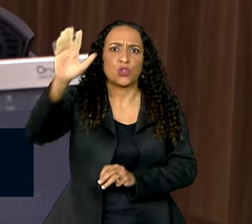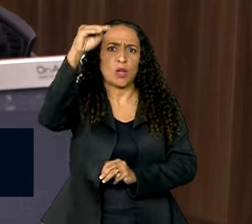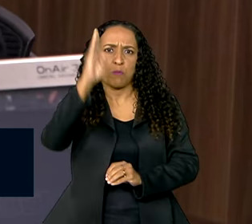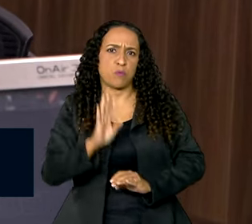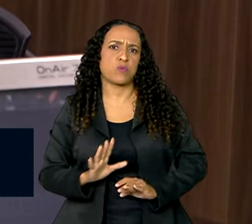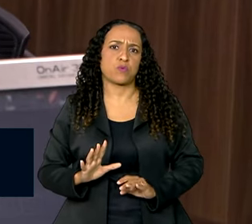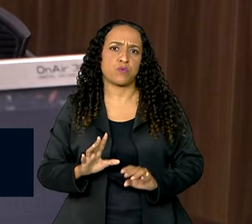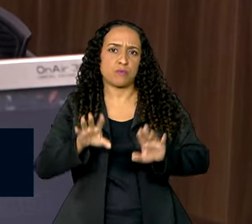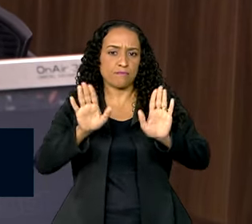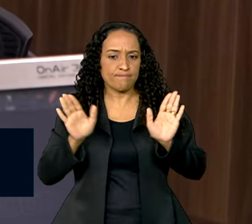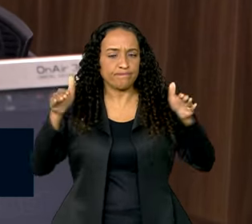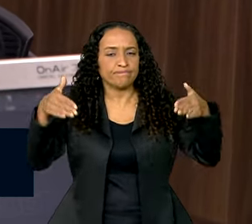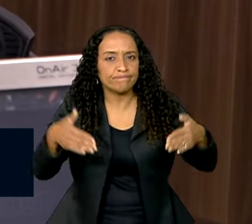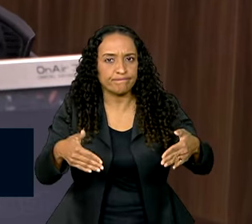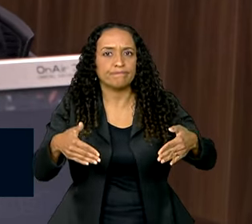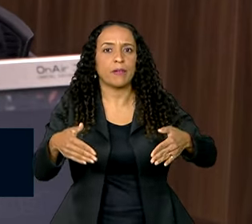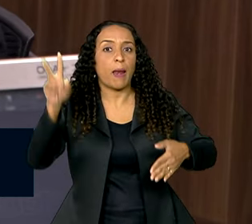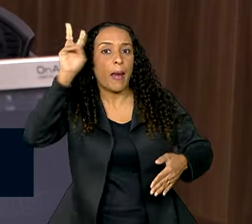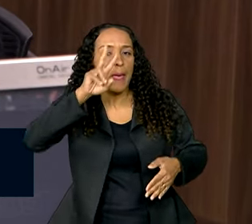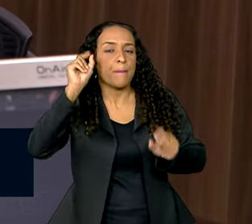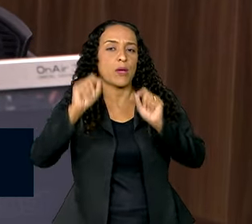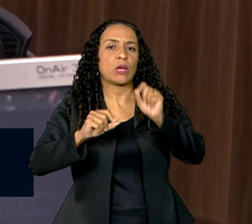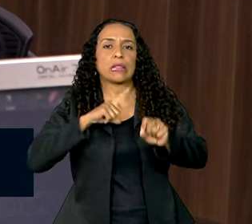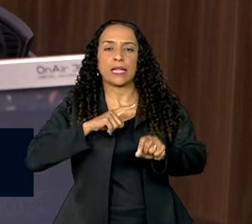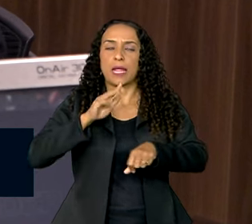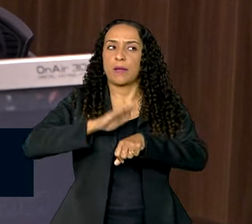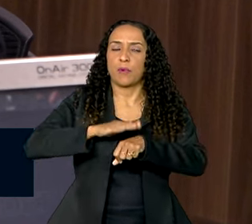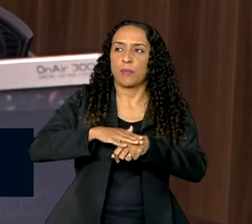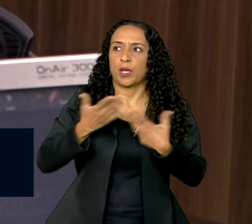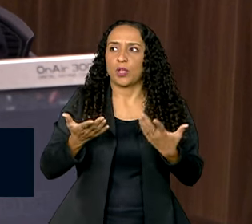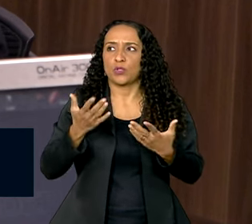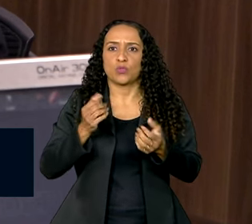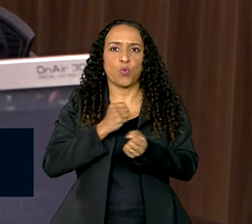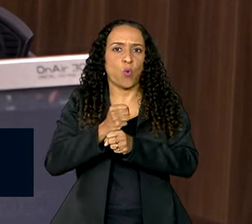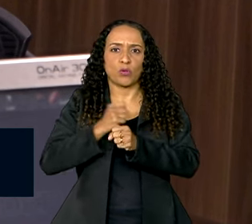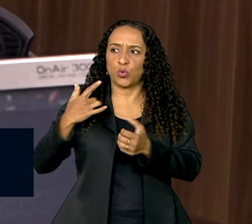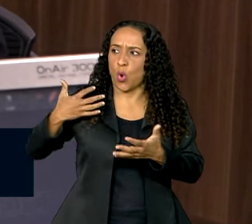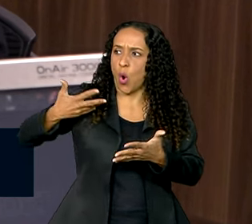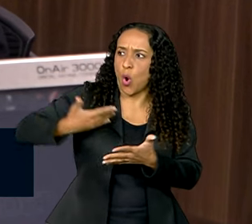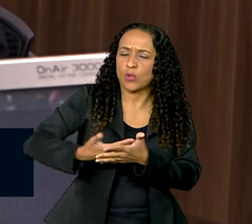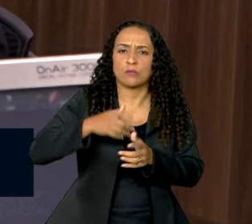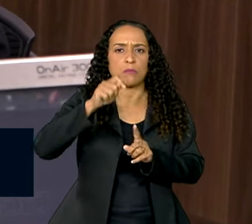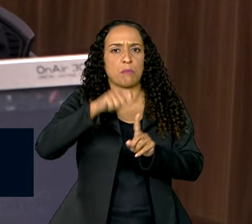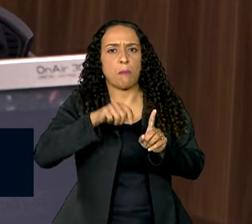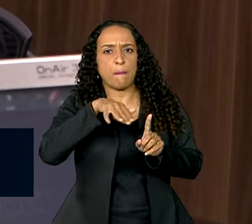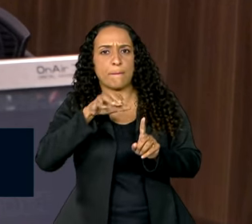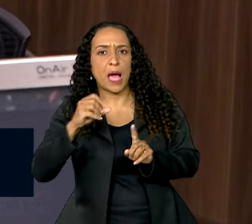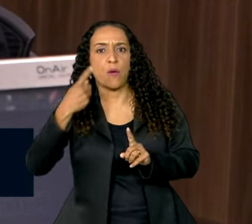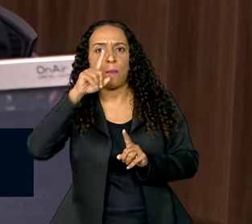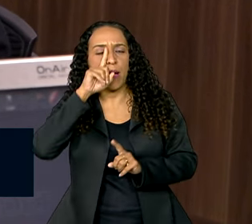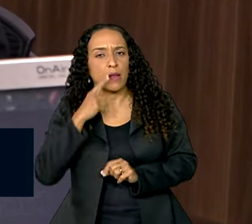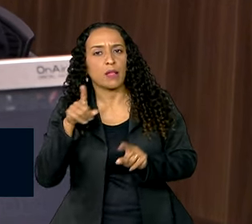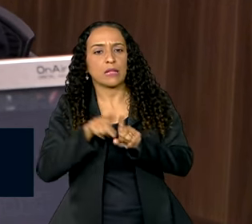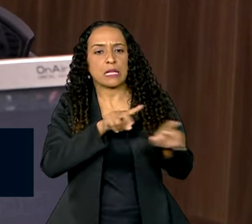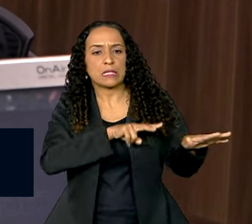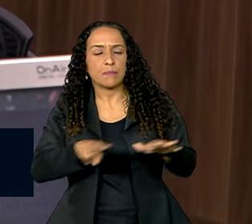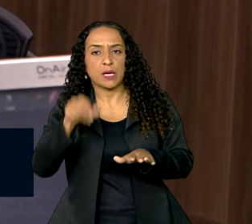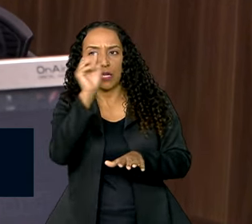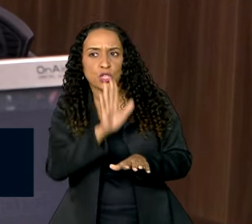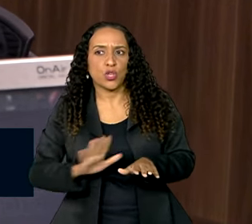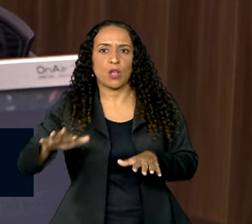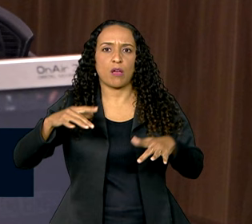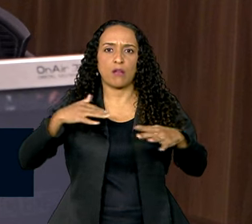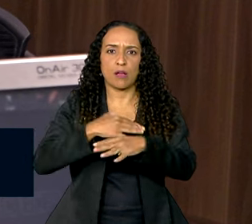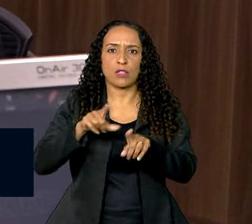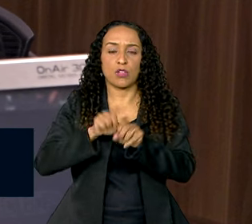torno dessa causa, né? Relembrar. A gente tem momentos assim o ano todo. A gente tem o Maio Amarelo, a gente tem a Semana Nacional de Trânsito, no fim do